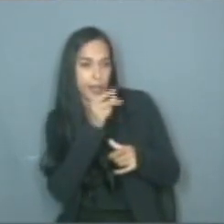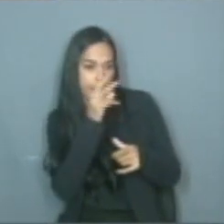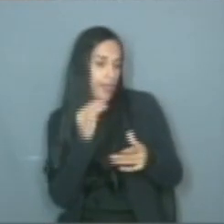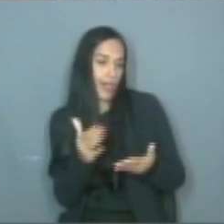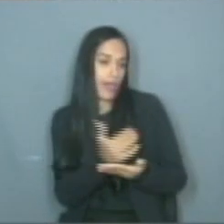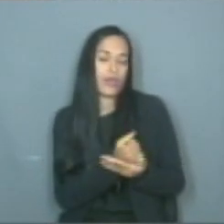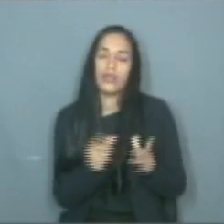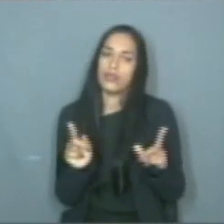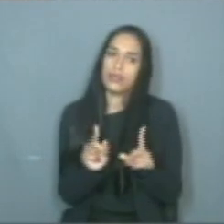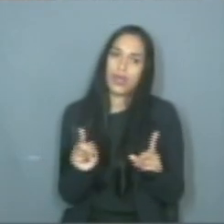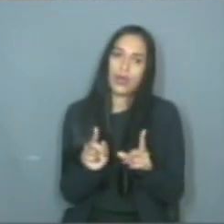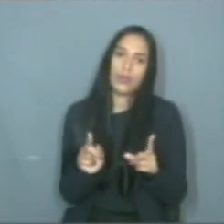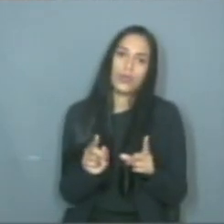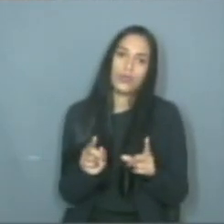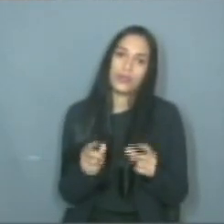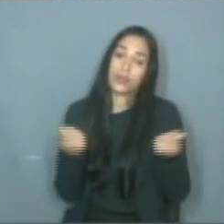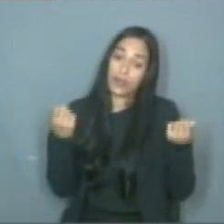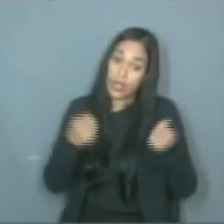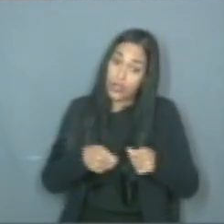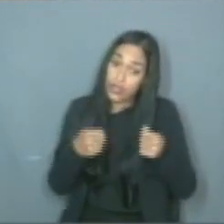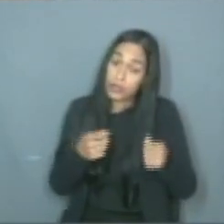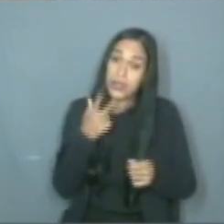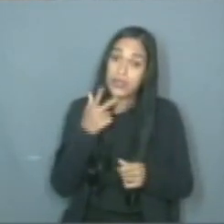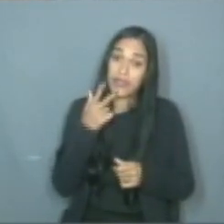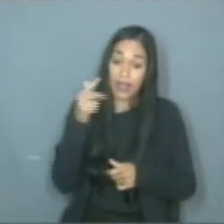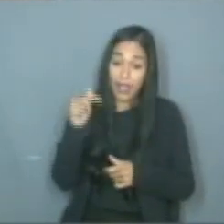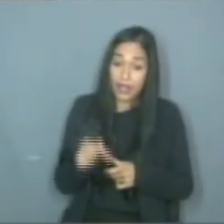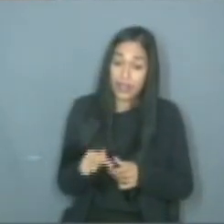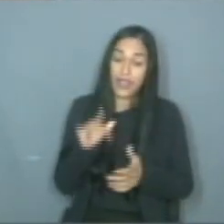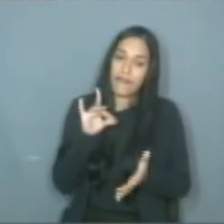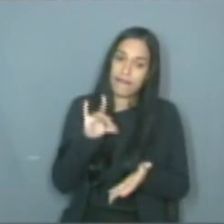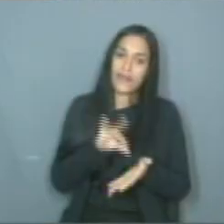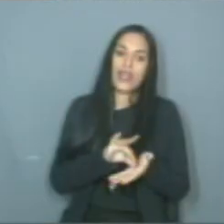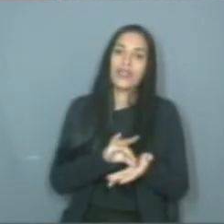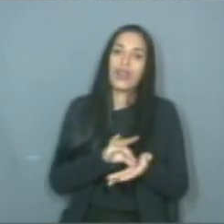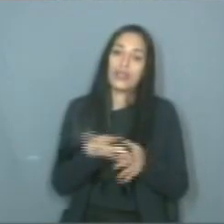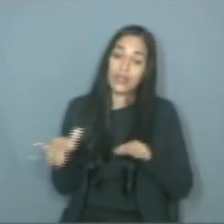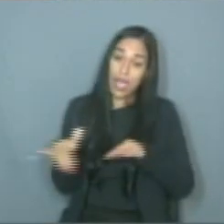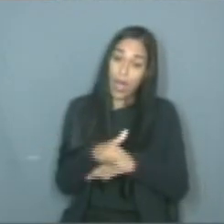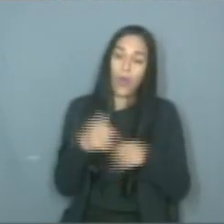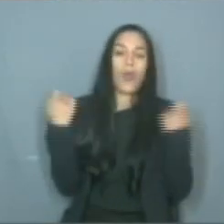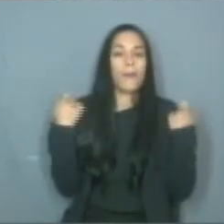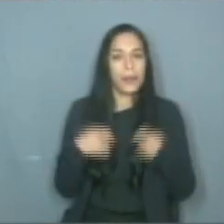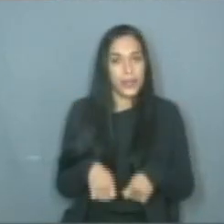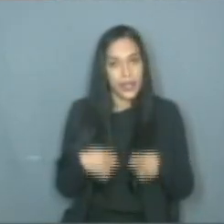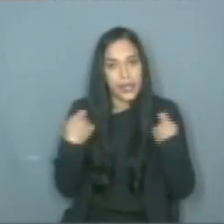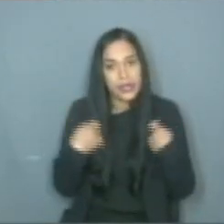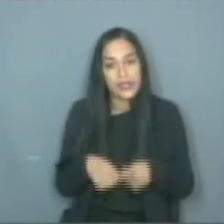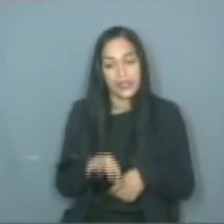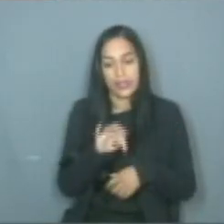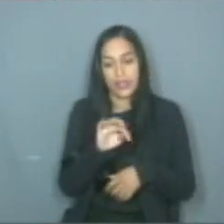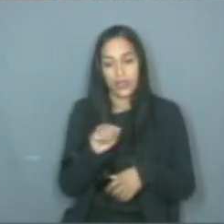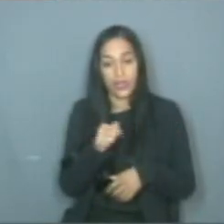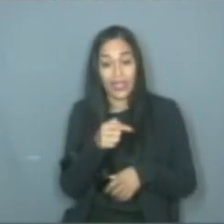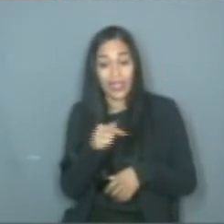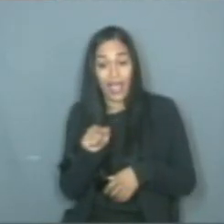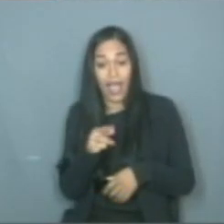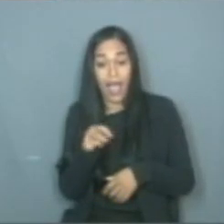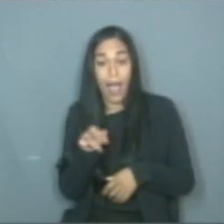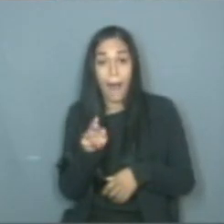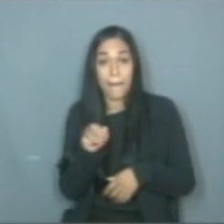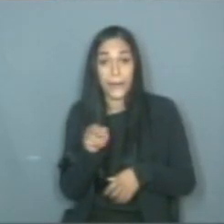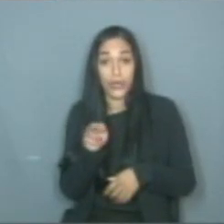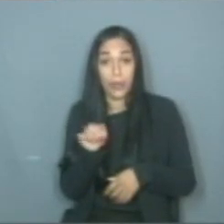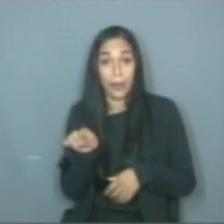não é verdade. A gente tem que colocar aqui o que é verdade. A verdade é que a rua precisa do taprumado, porque a população tem dificuldade